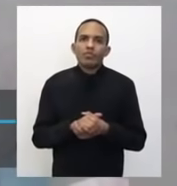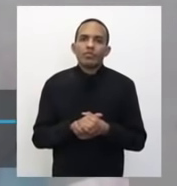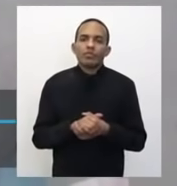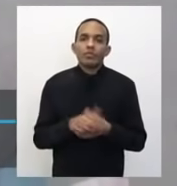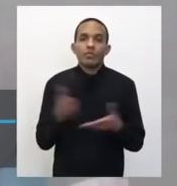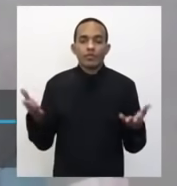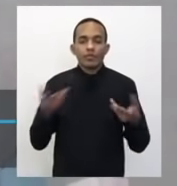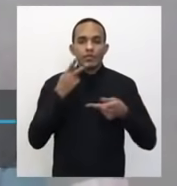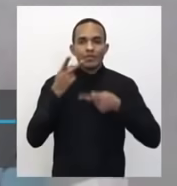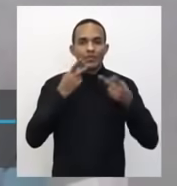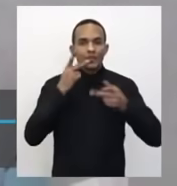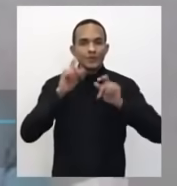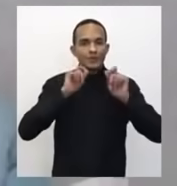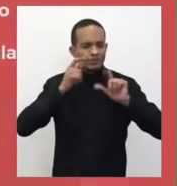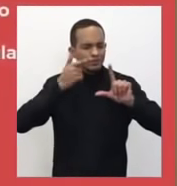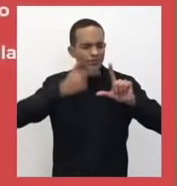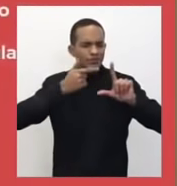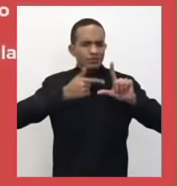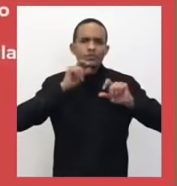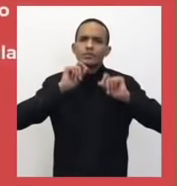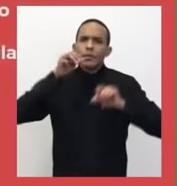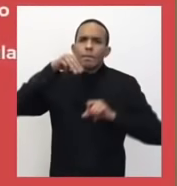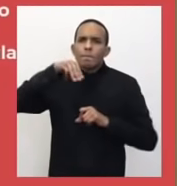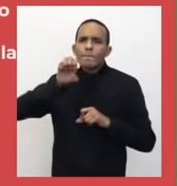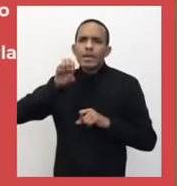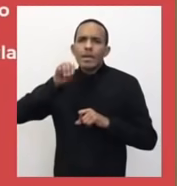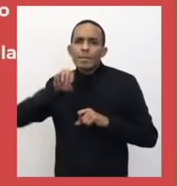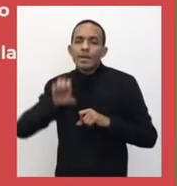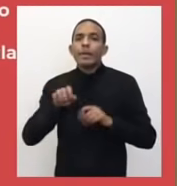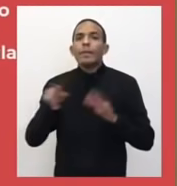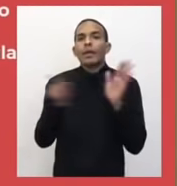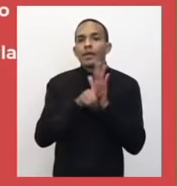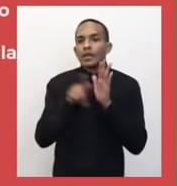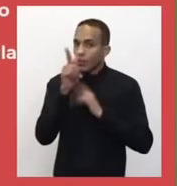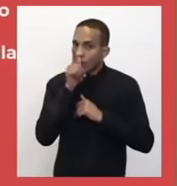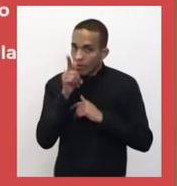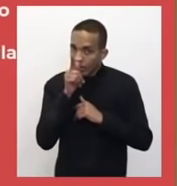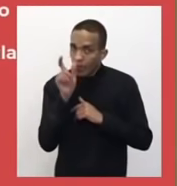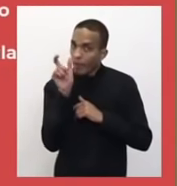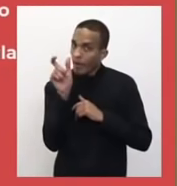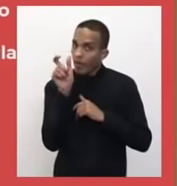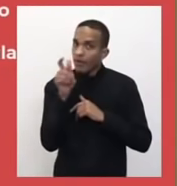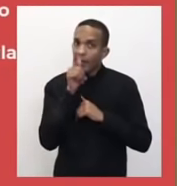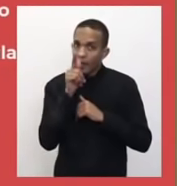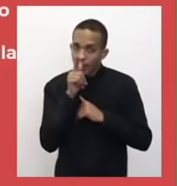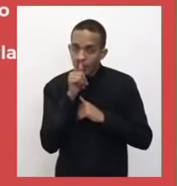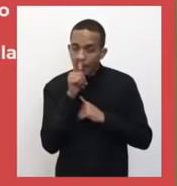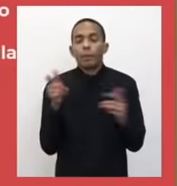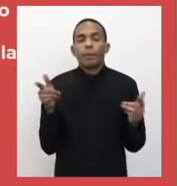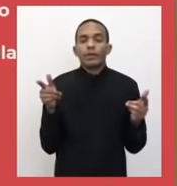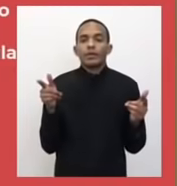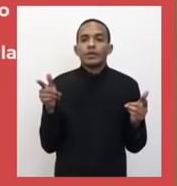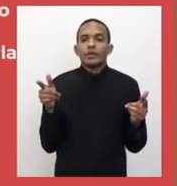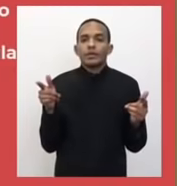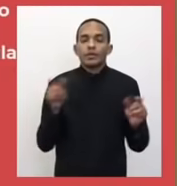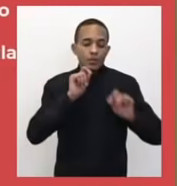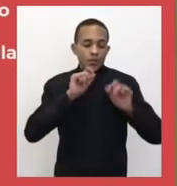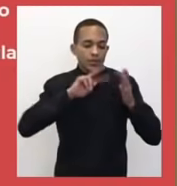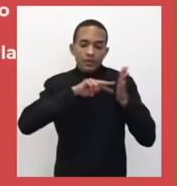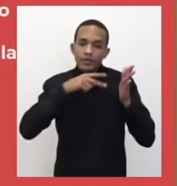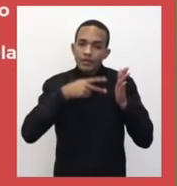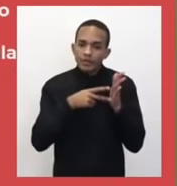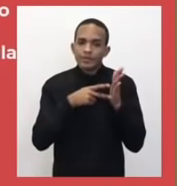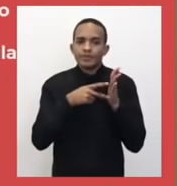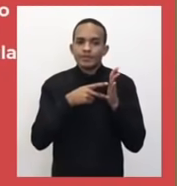Vou falar para vocês o que é um meme. Meme é um termo grego, tá? É uma palavra grega que